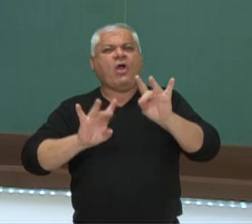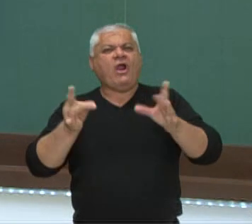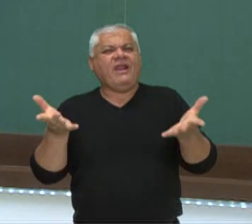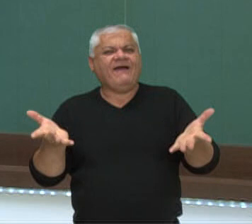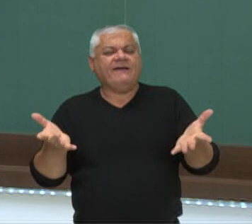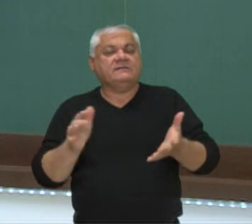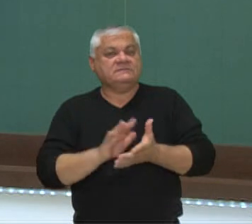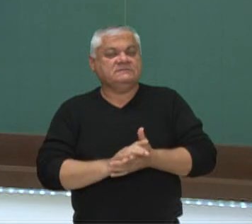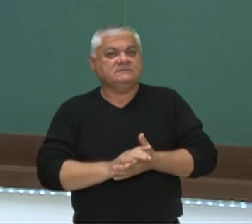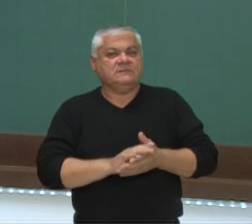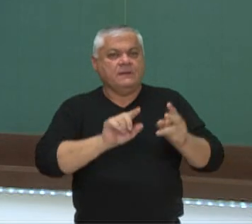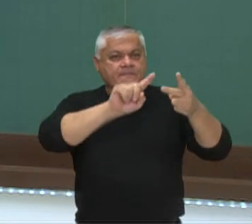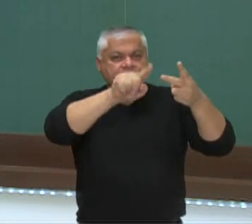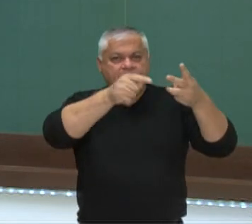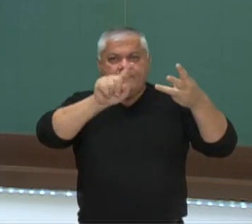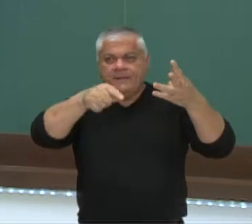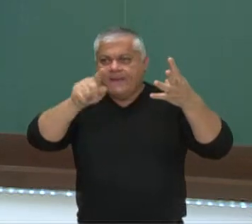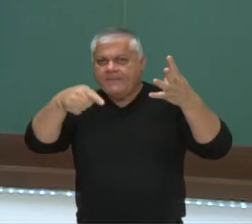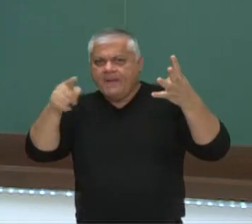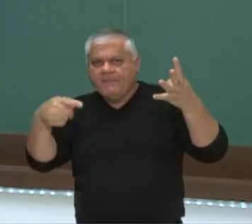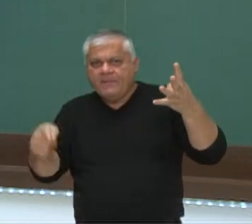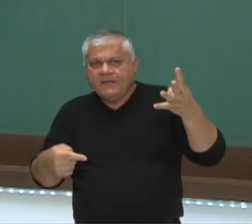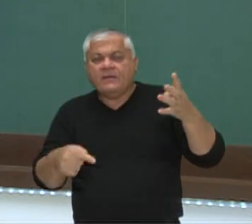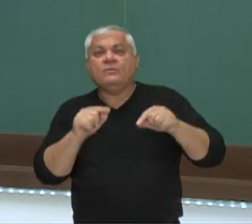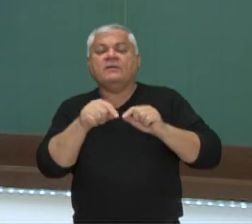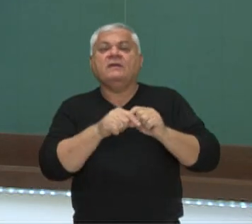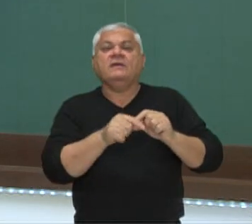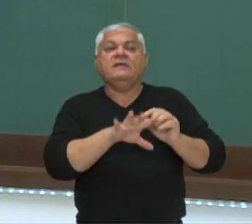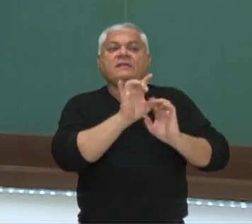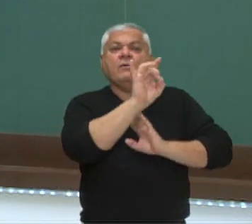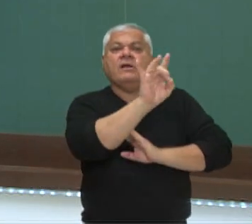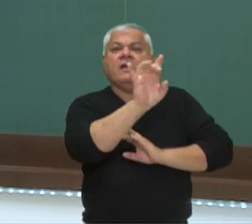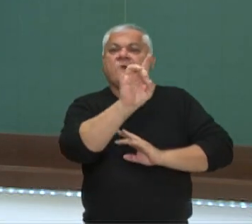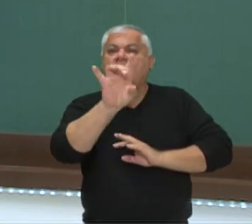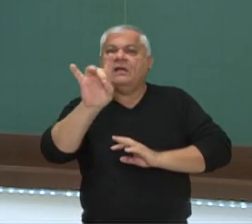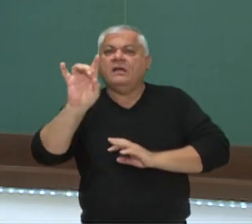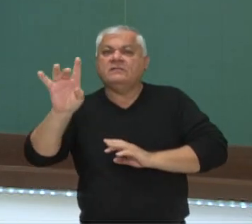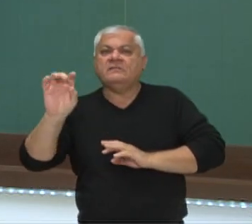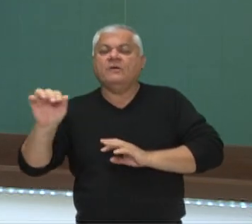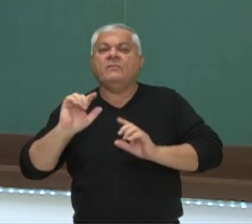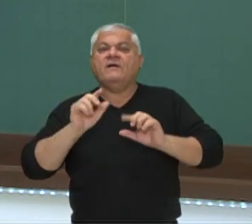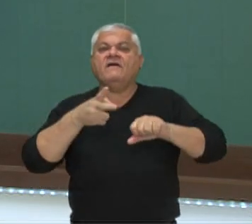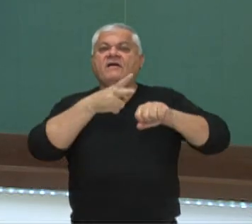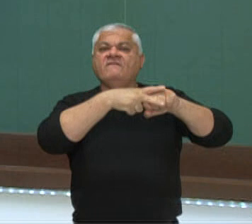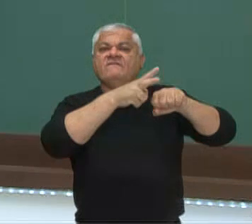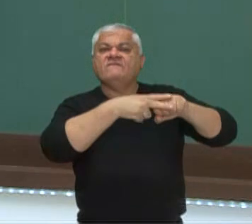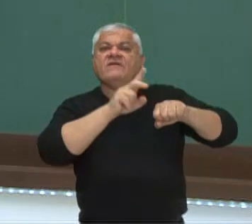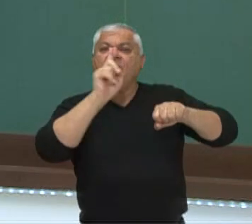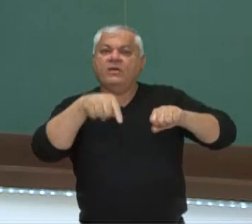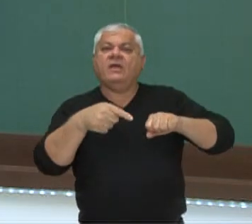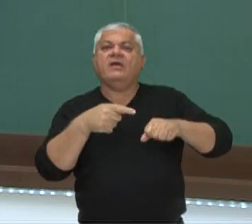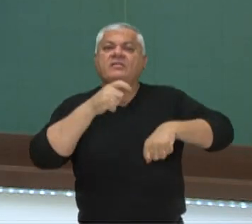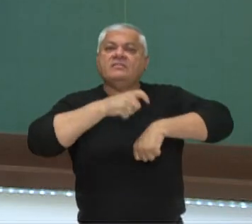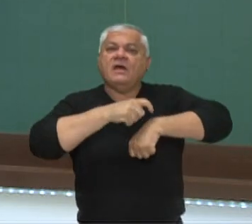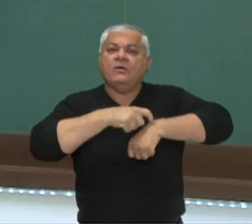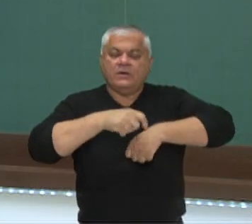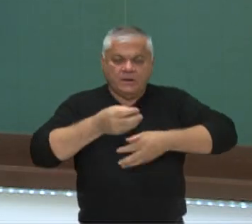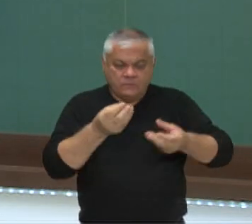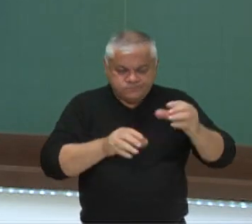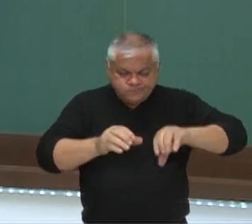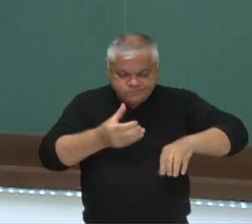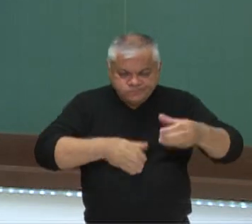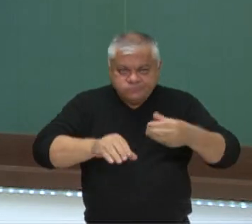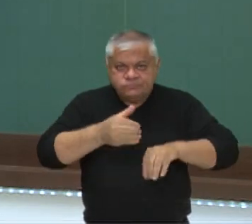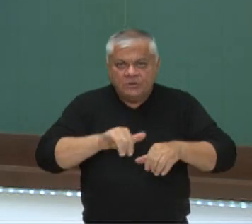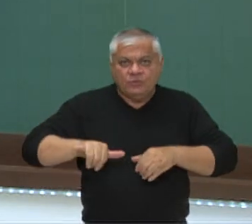aqui uma dependência de sentido, porque o personagem está falando todas as ações que ele fez na montagem do seu brinquedo.